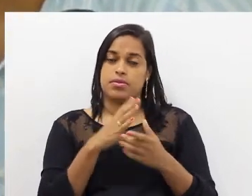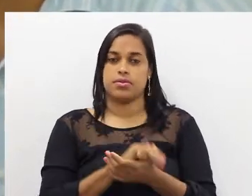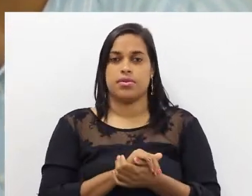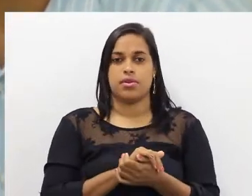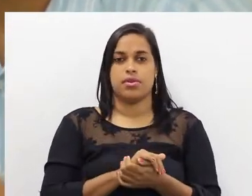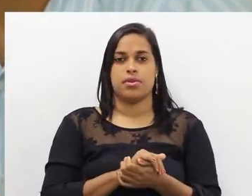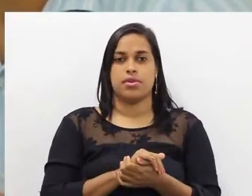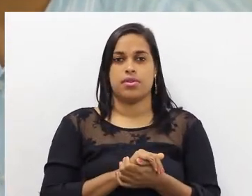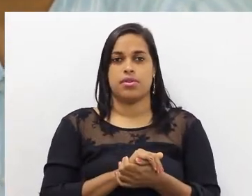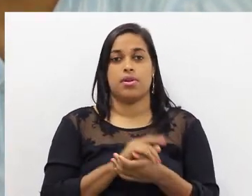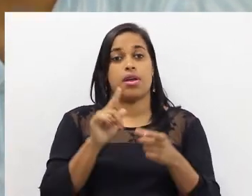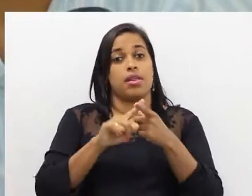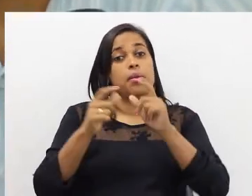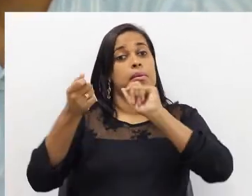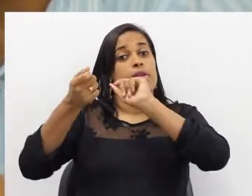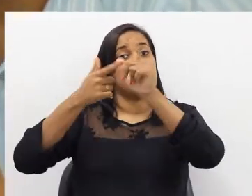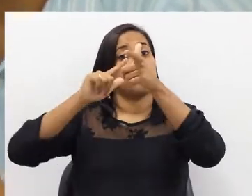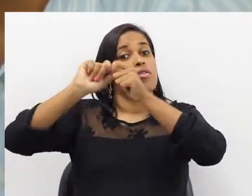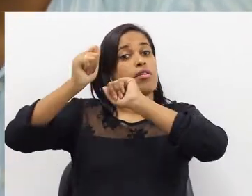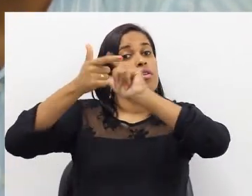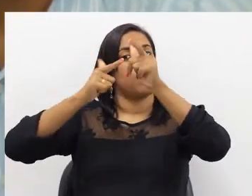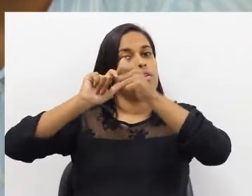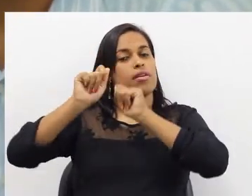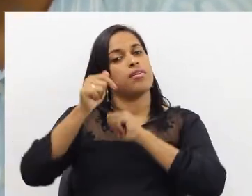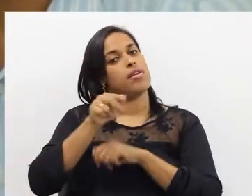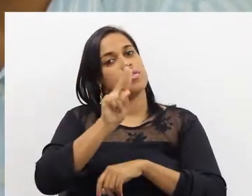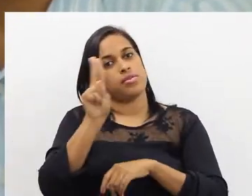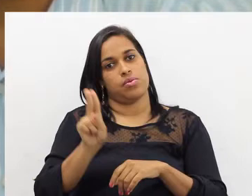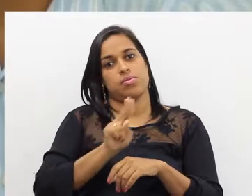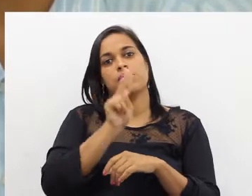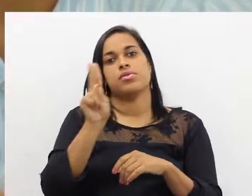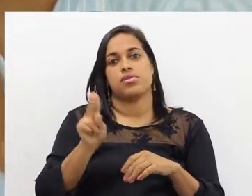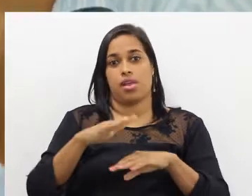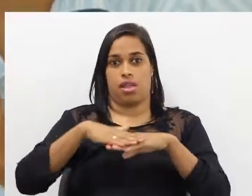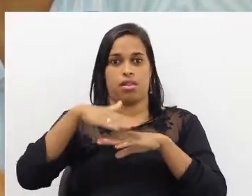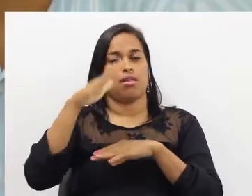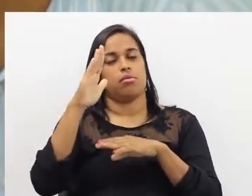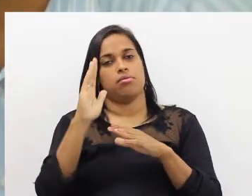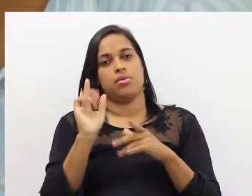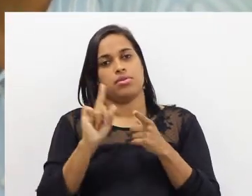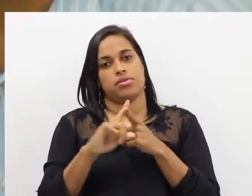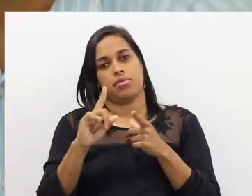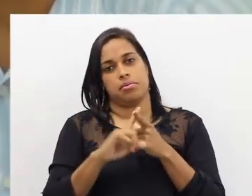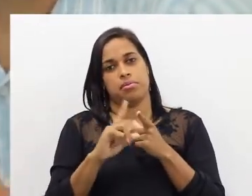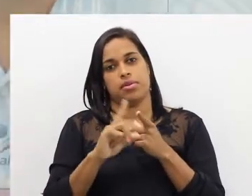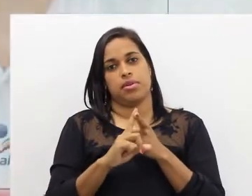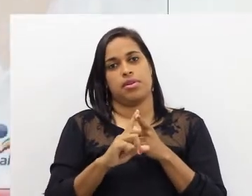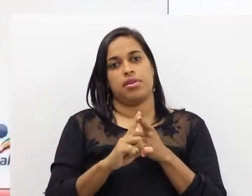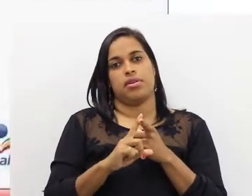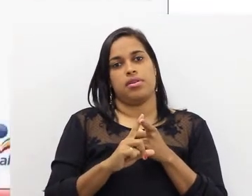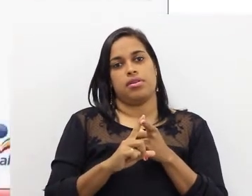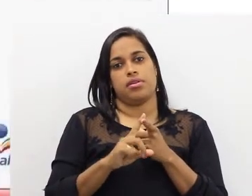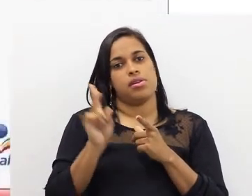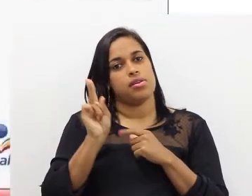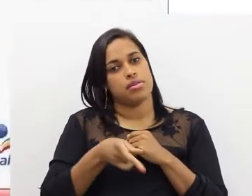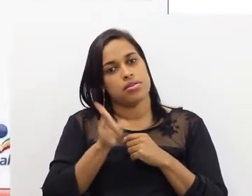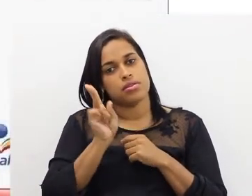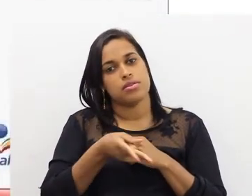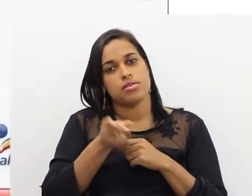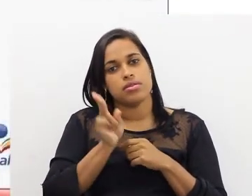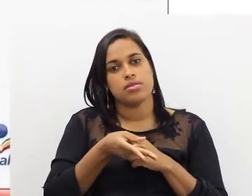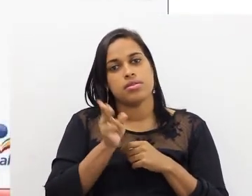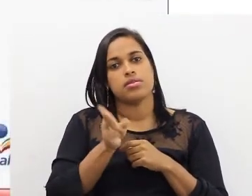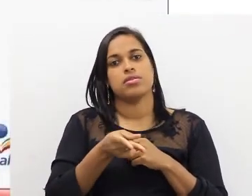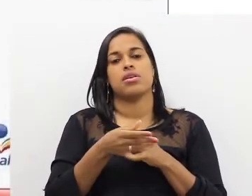A rede estrela, essa sim, a mais utilizada em redes locais, aí onde você está no seu polo, em casa ou numa